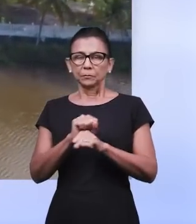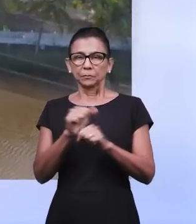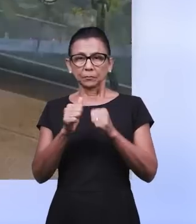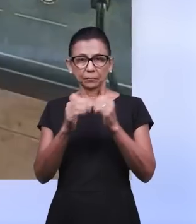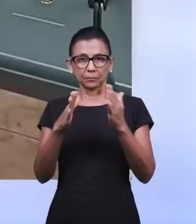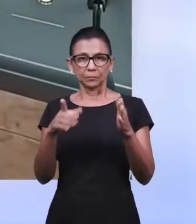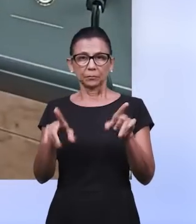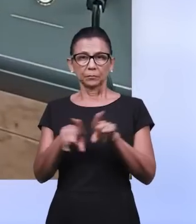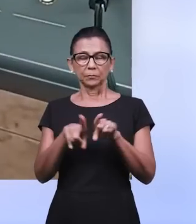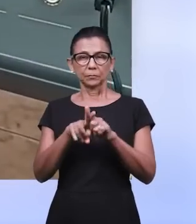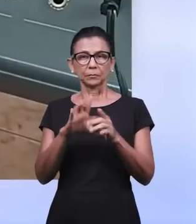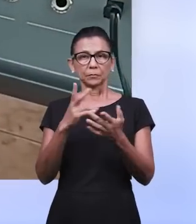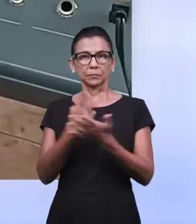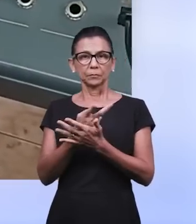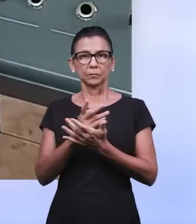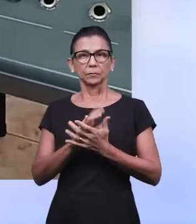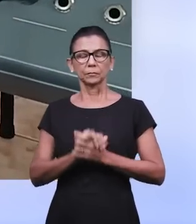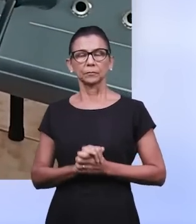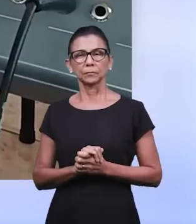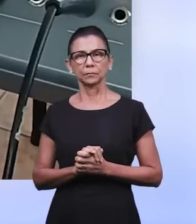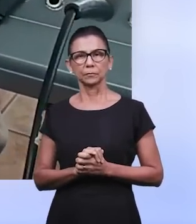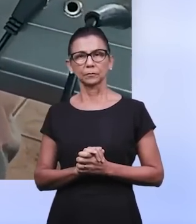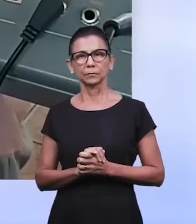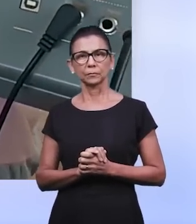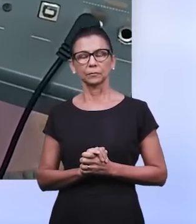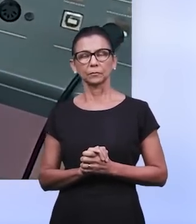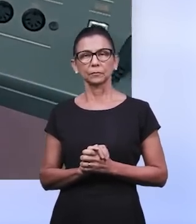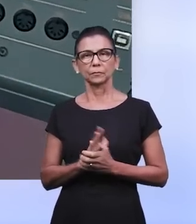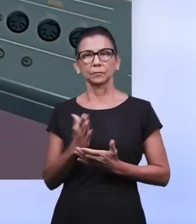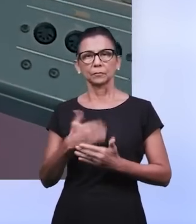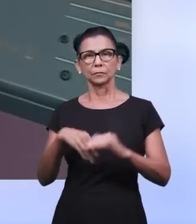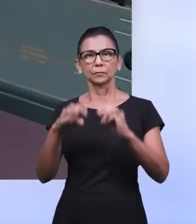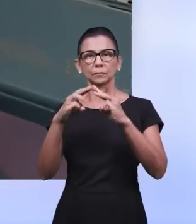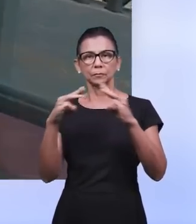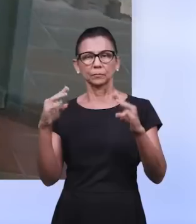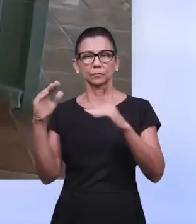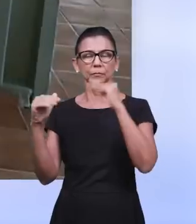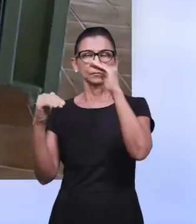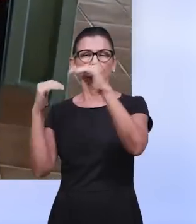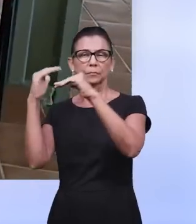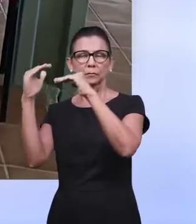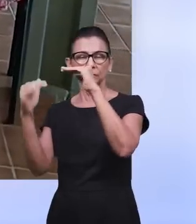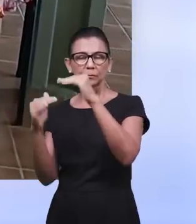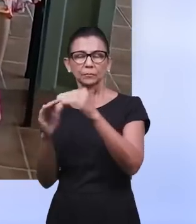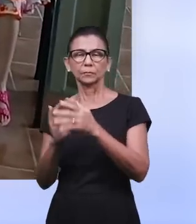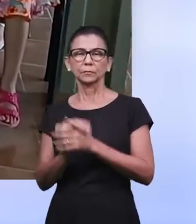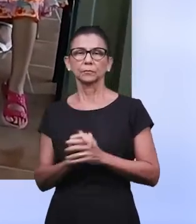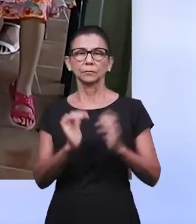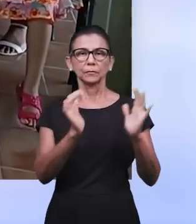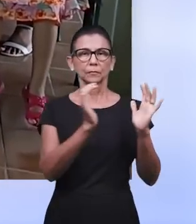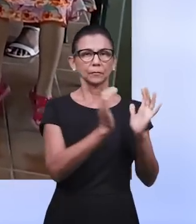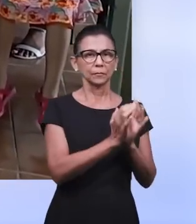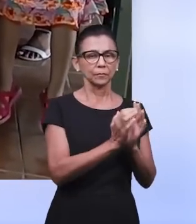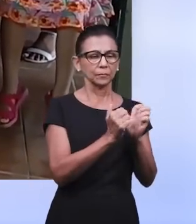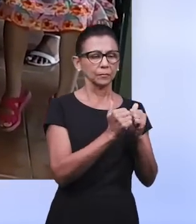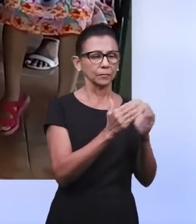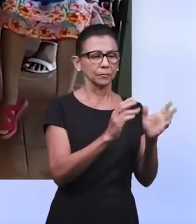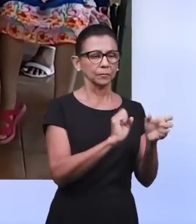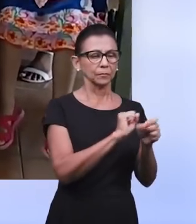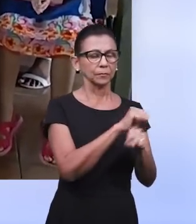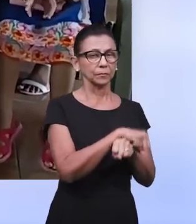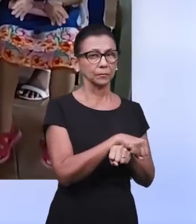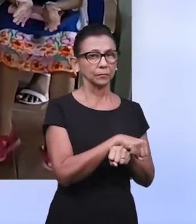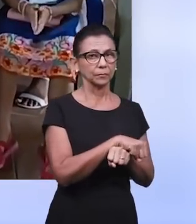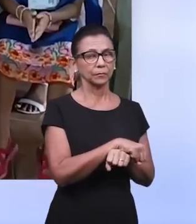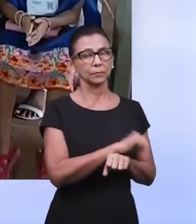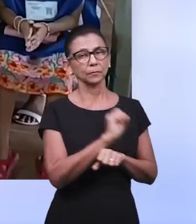para principiantes, aconteceu também o Crescendo no Manaim. Enquanto os jovens e adultos assistiram às aulas do principiantes no templo